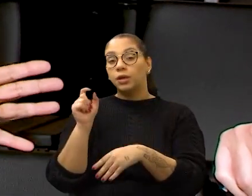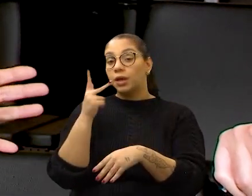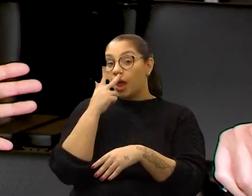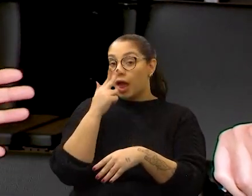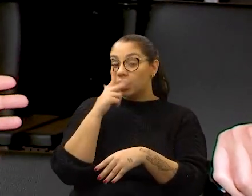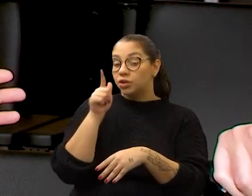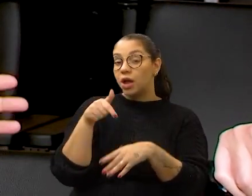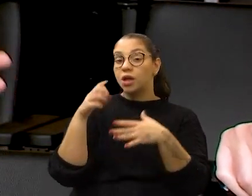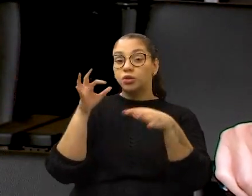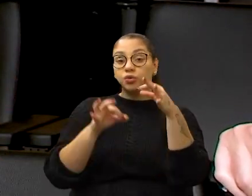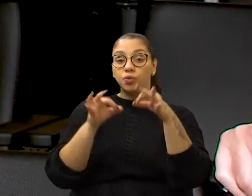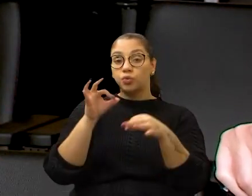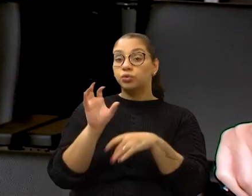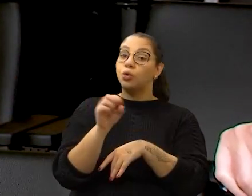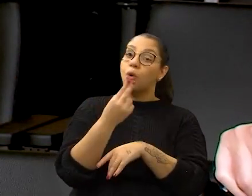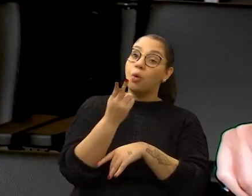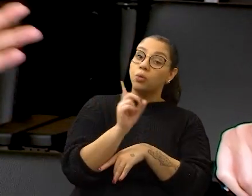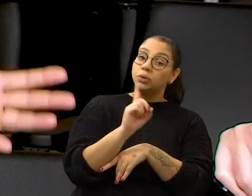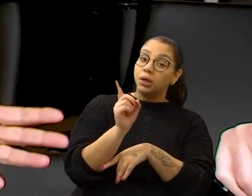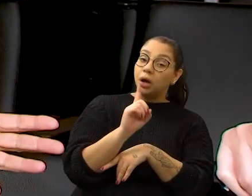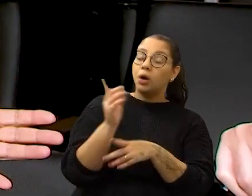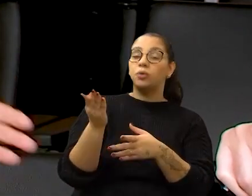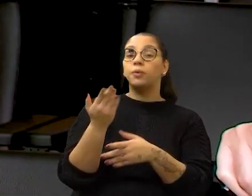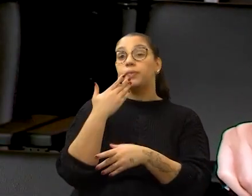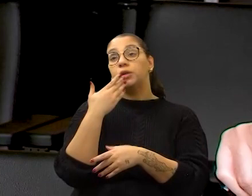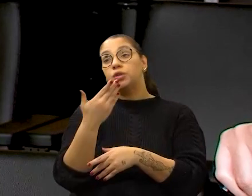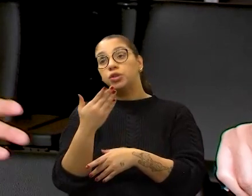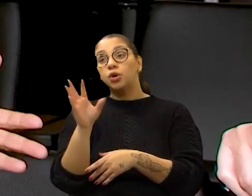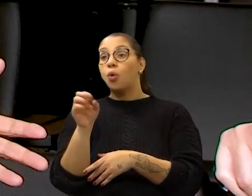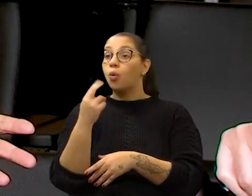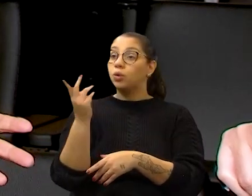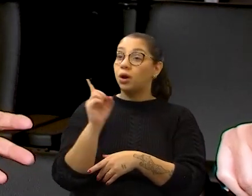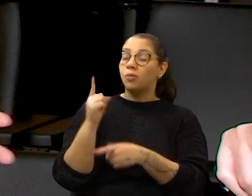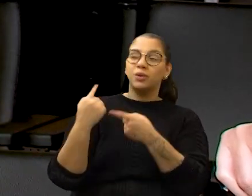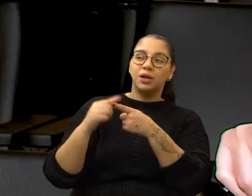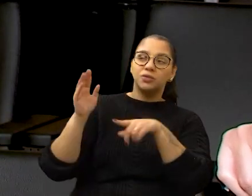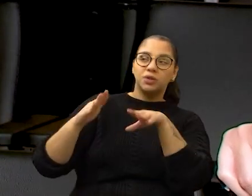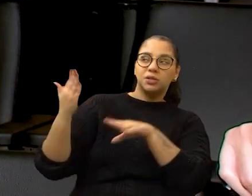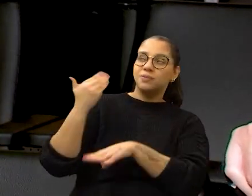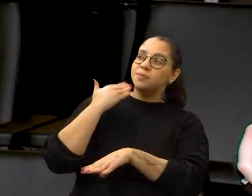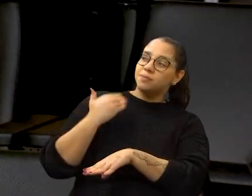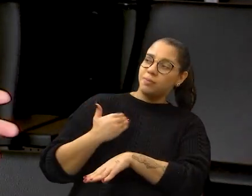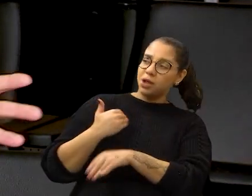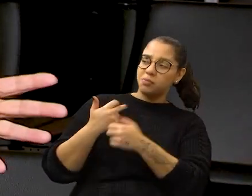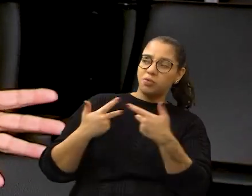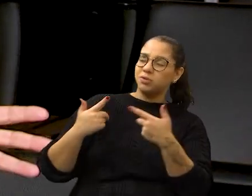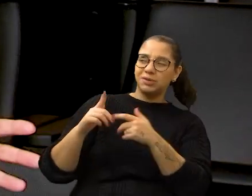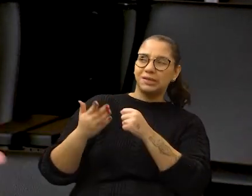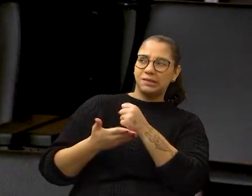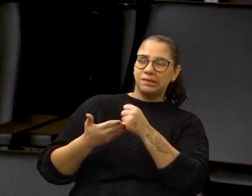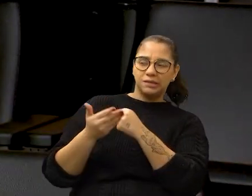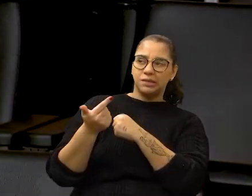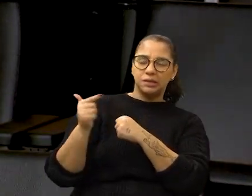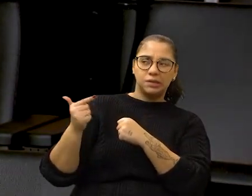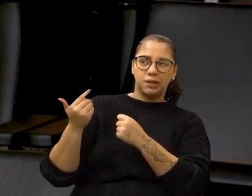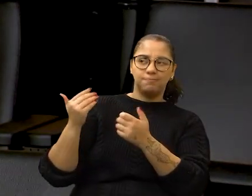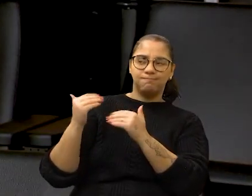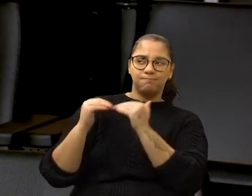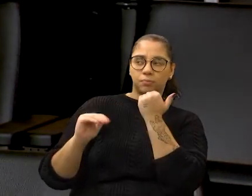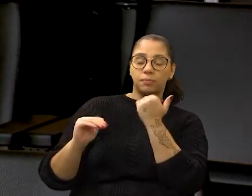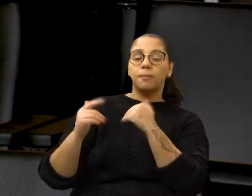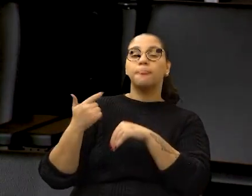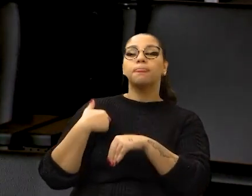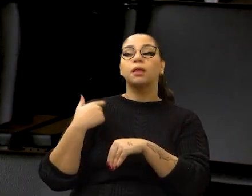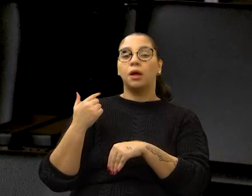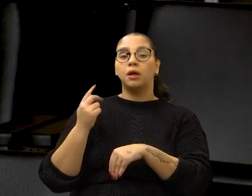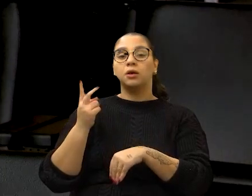a gente acha justo, o que não, para pedir ou não. Tem coisas que pedem que não tem muito fundamento. Aí a gente eu